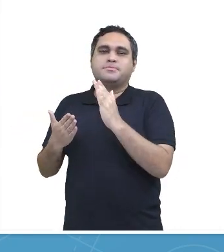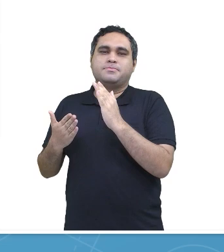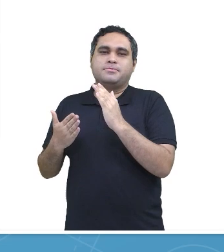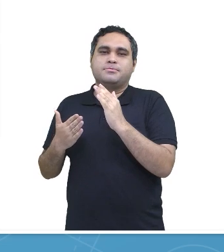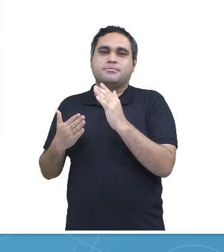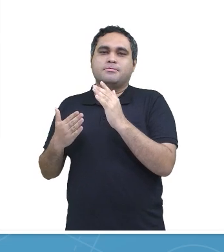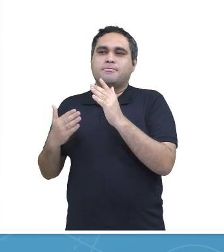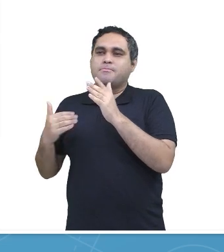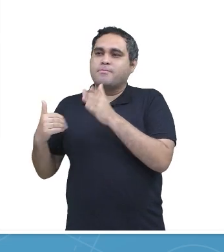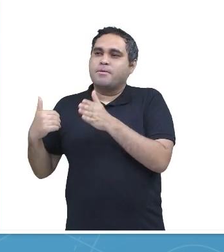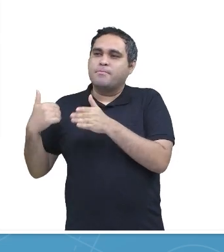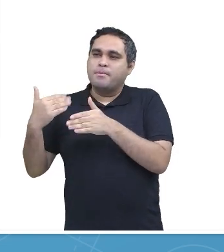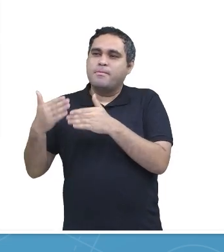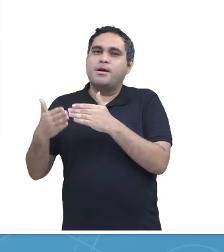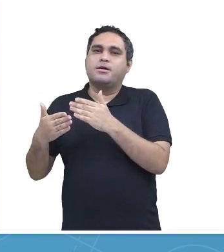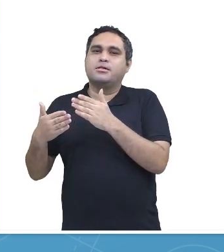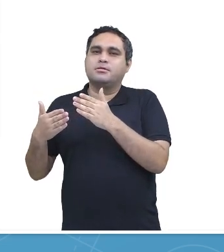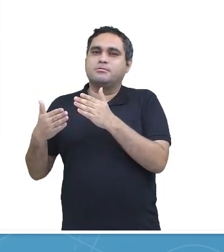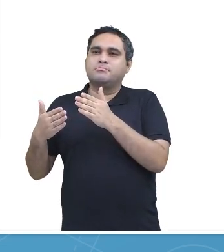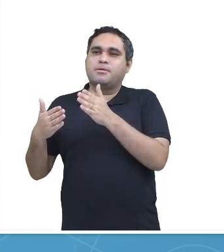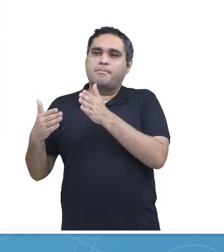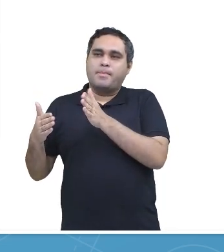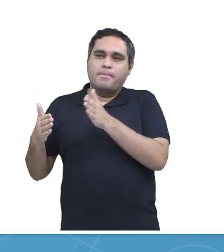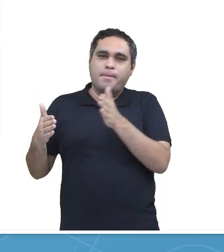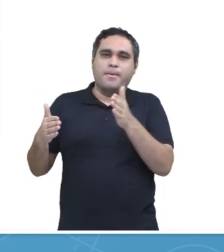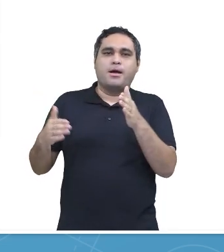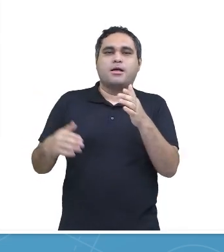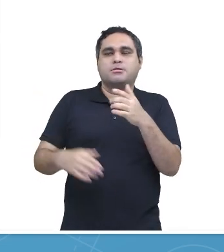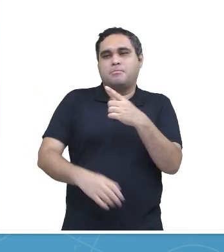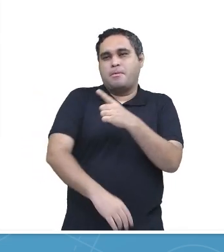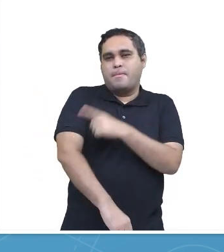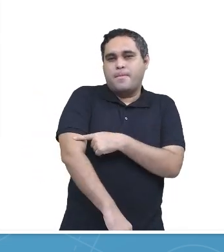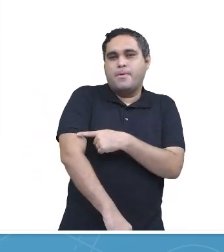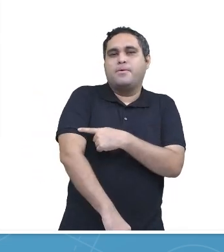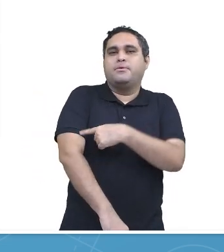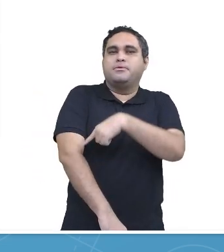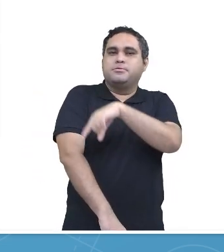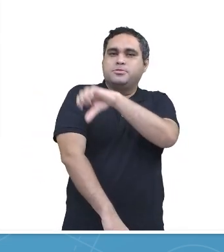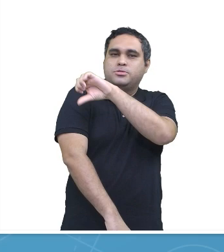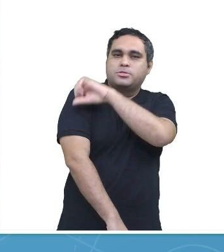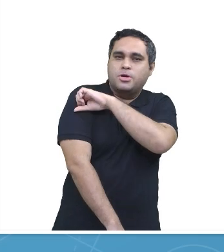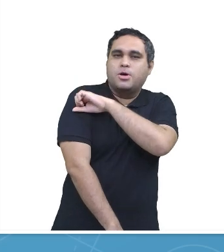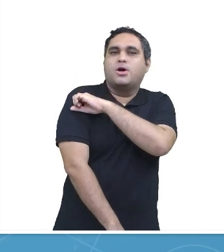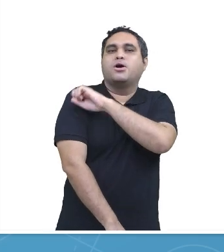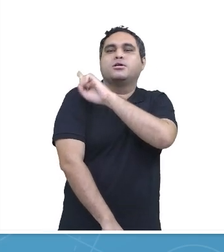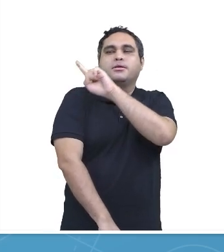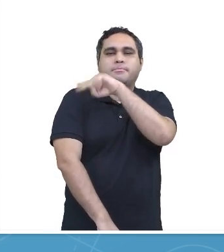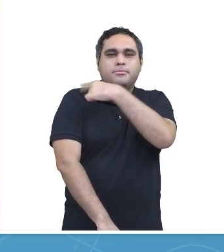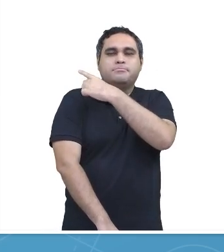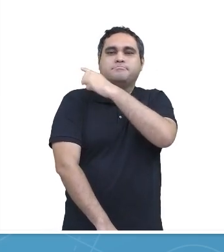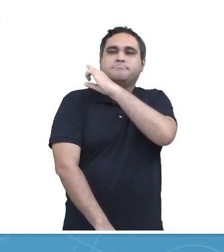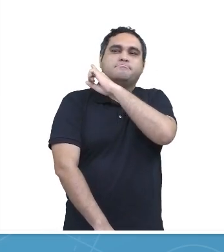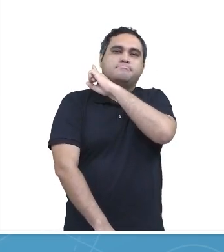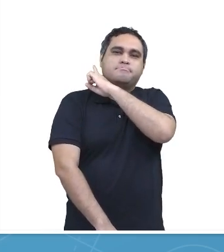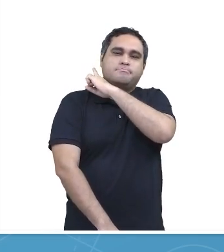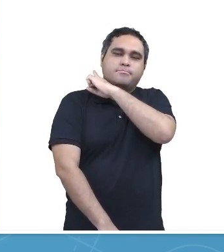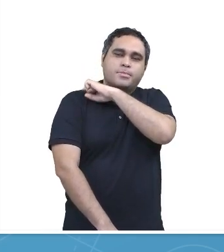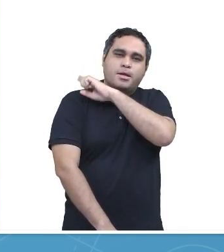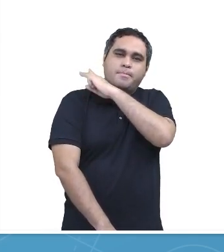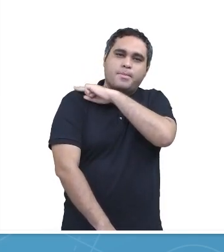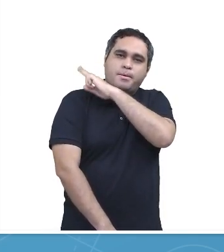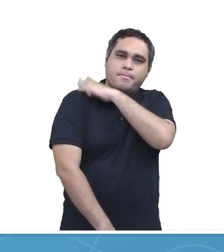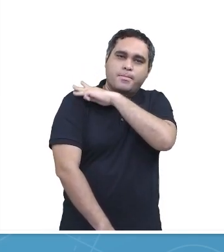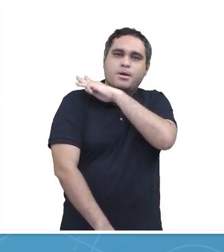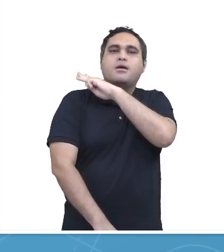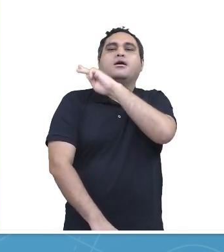de estudos que vai até a 9ª série, depois o ensino médio, em seguida o ensino